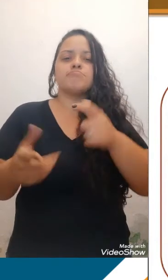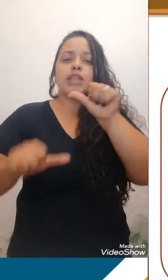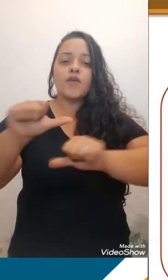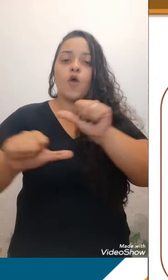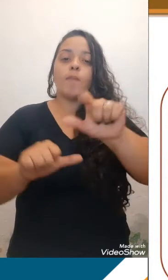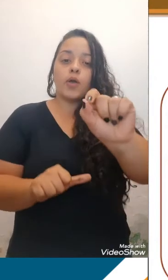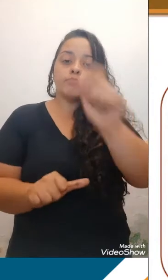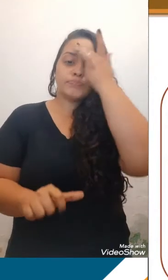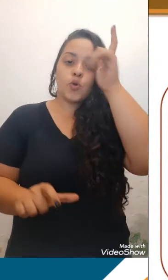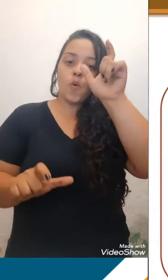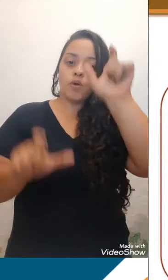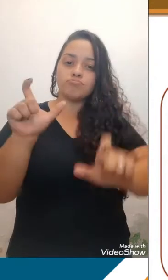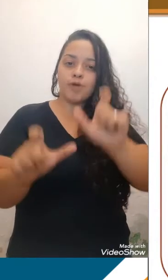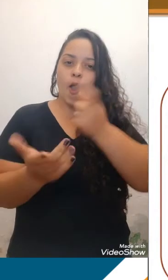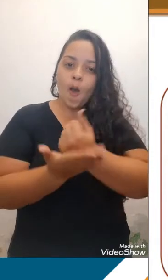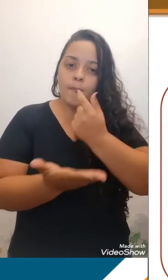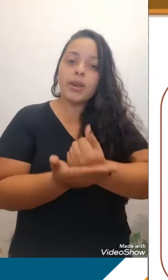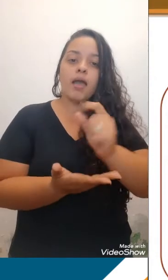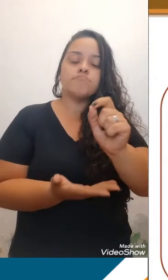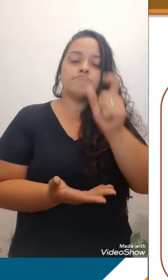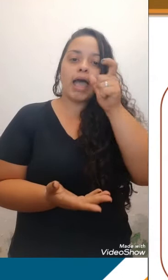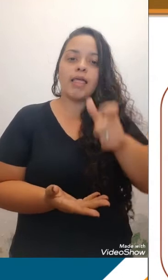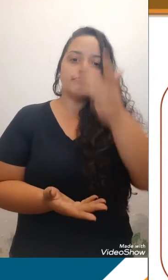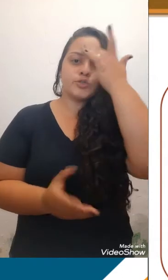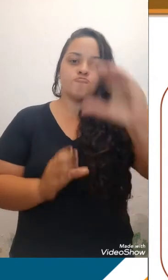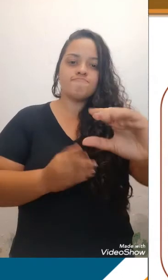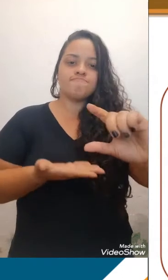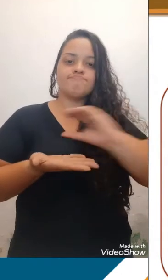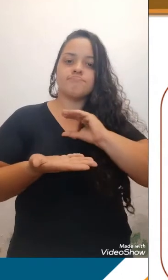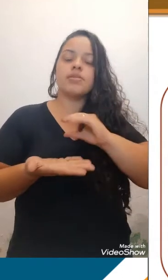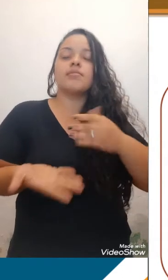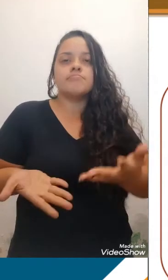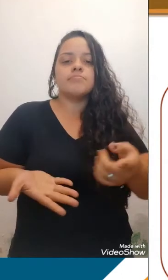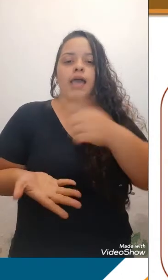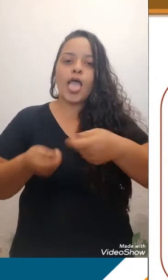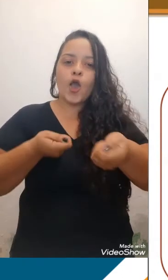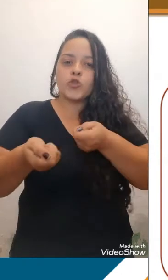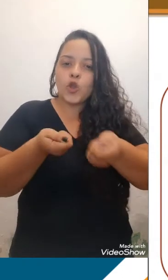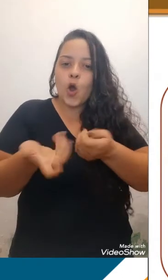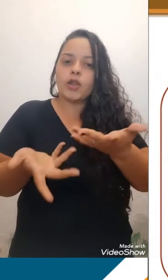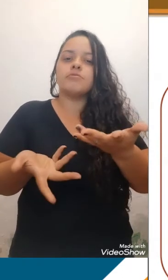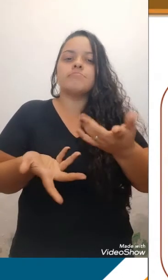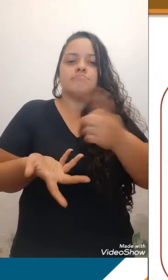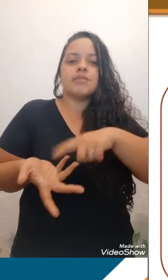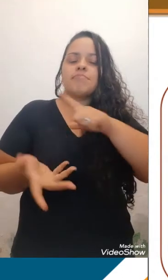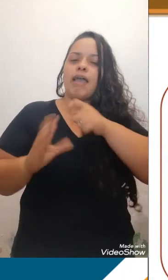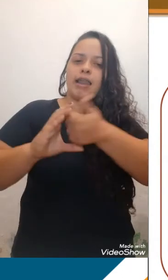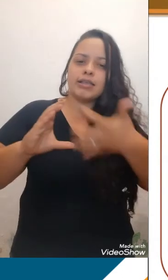o consumidor em um instrumento de lucro. Isso ocorre porque os entraves para o controle da